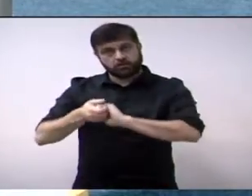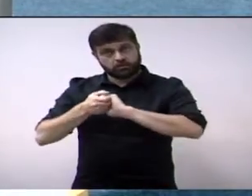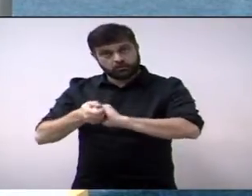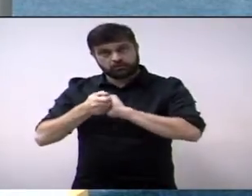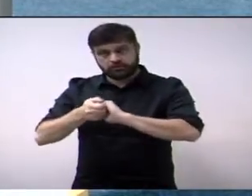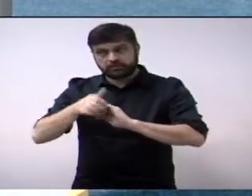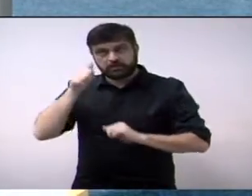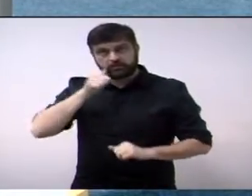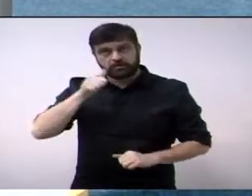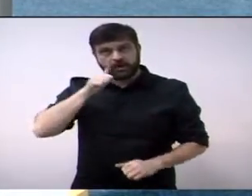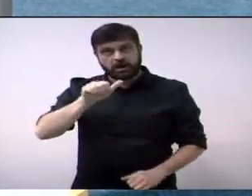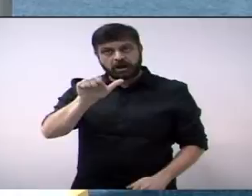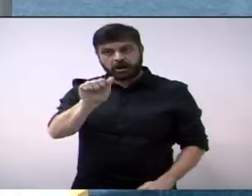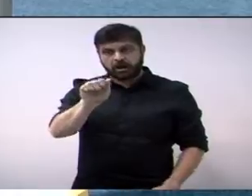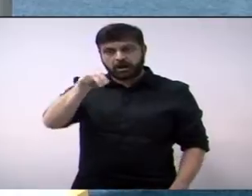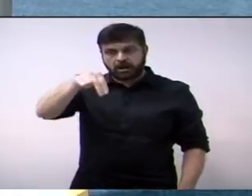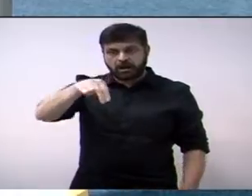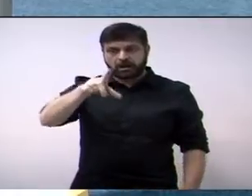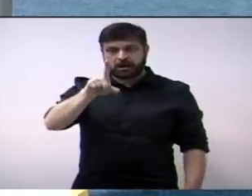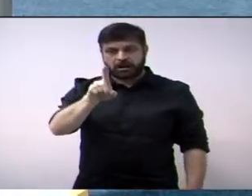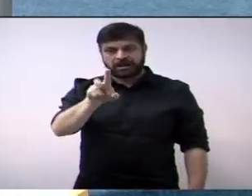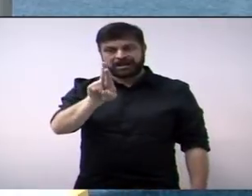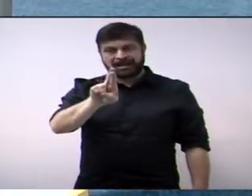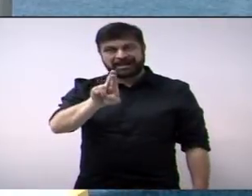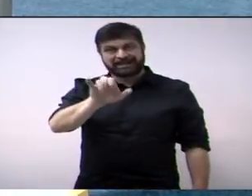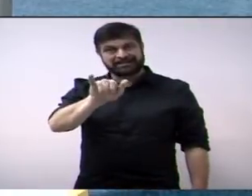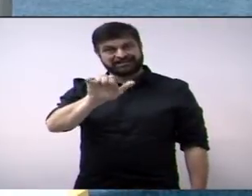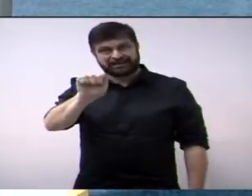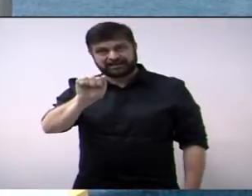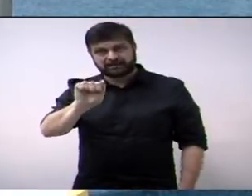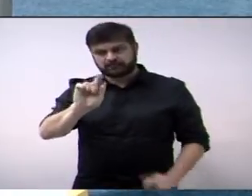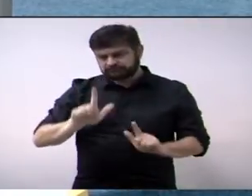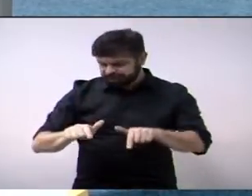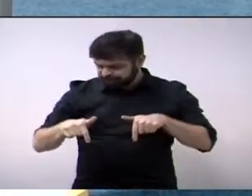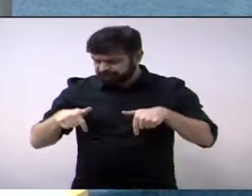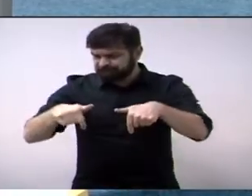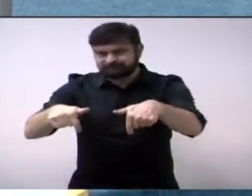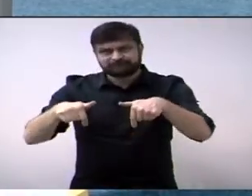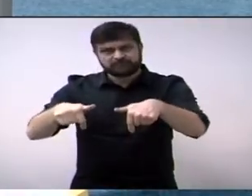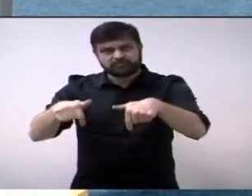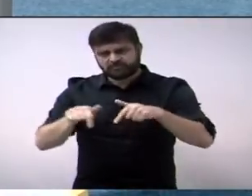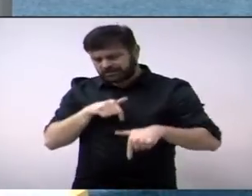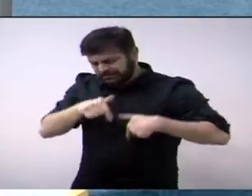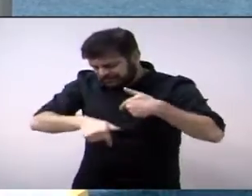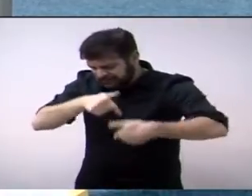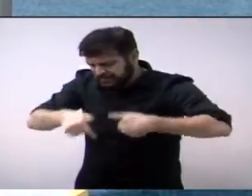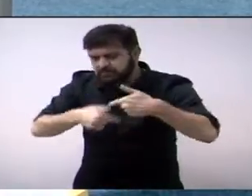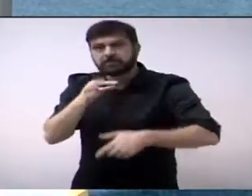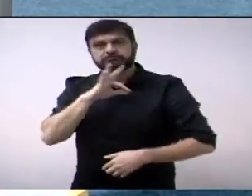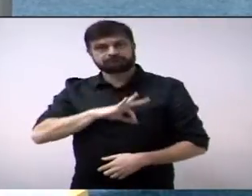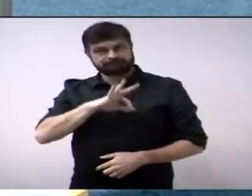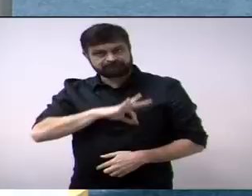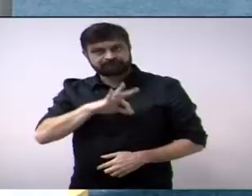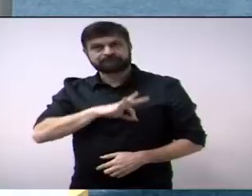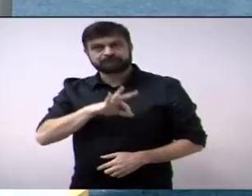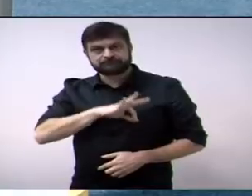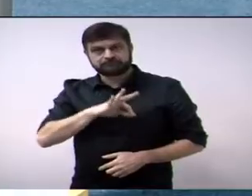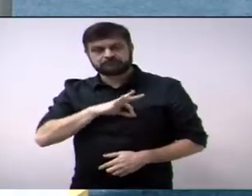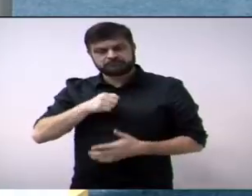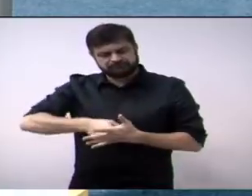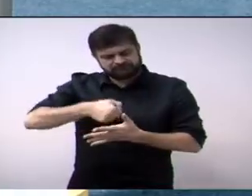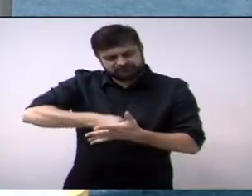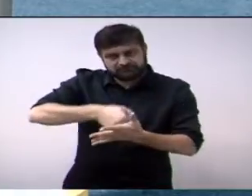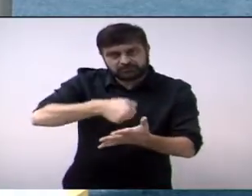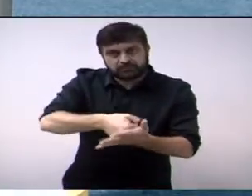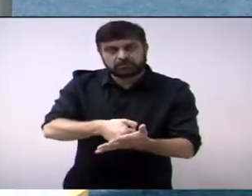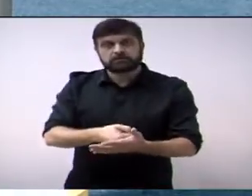Andréia, em nome de todas as mulheres guerreiras que saem para trabalhar, que lutam pelo seu ganha-pão, e também por